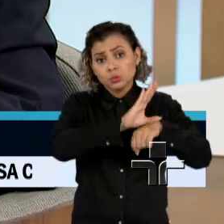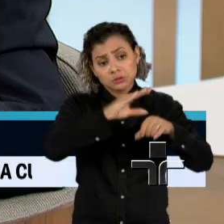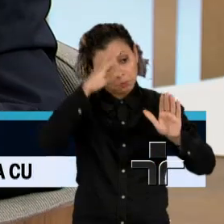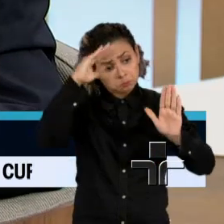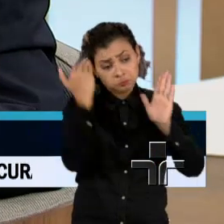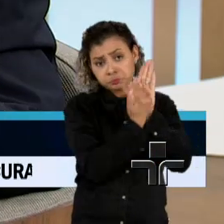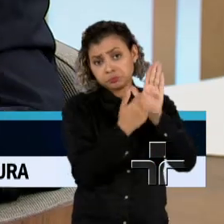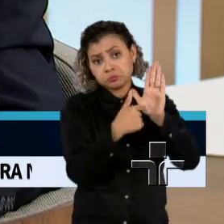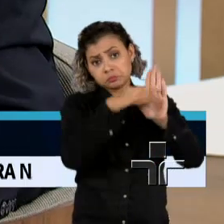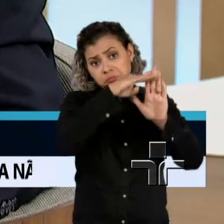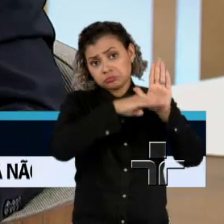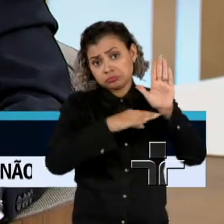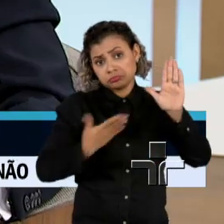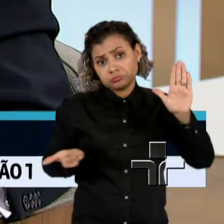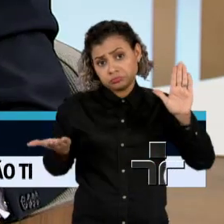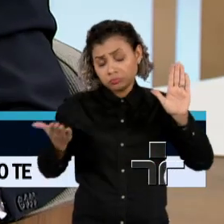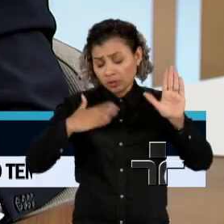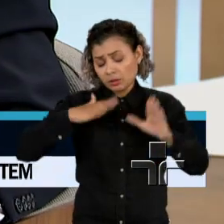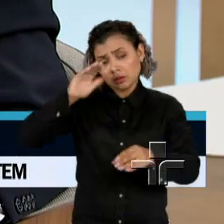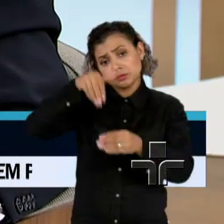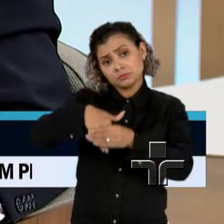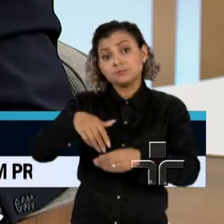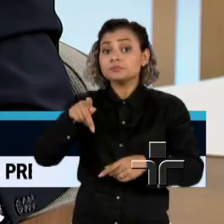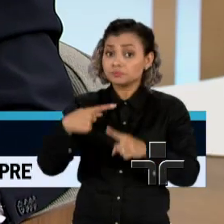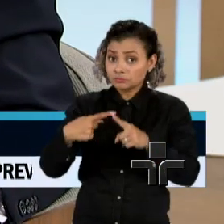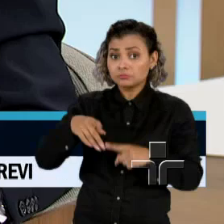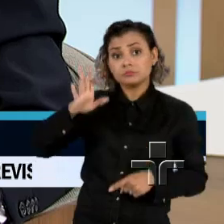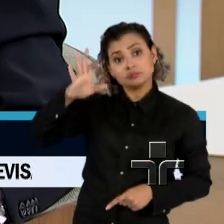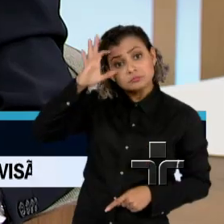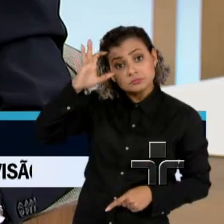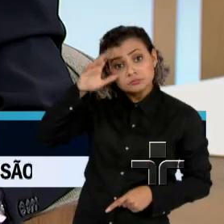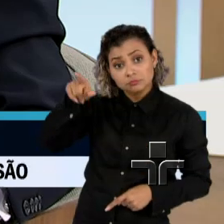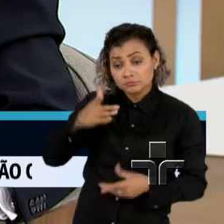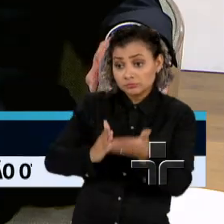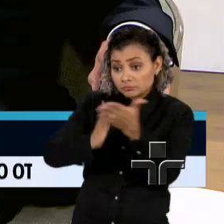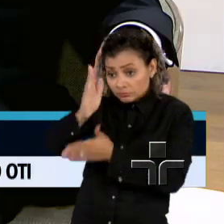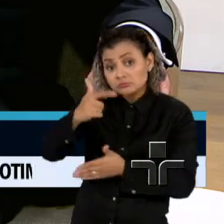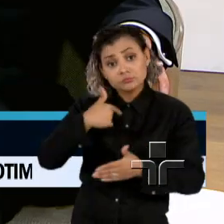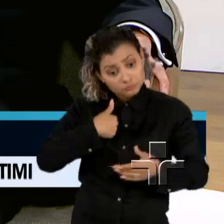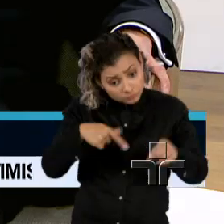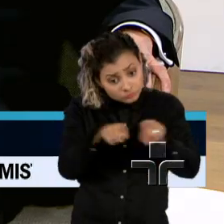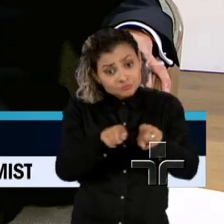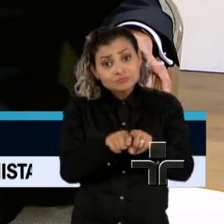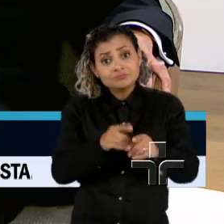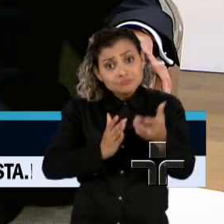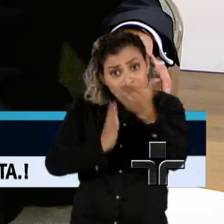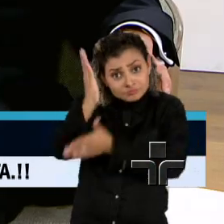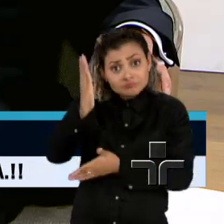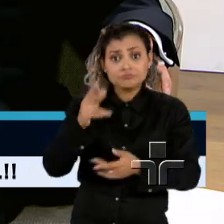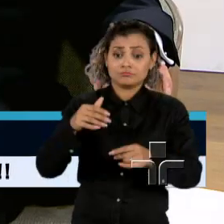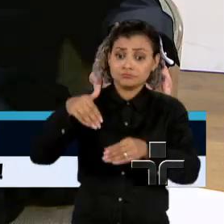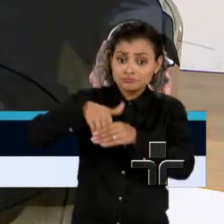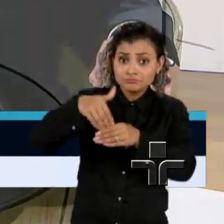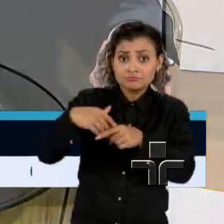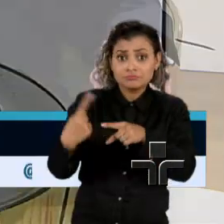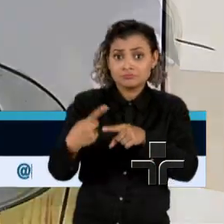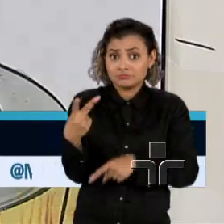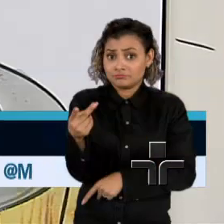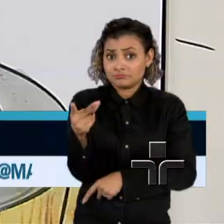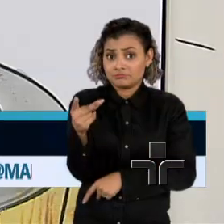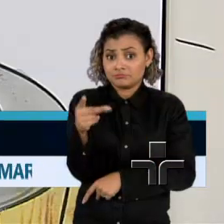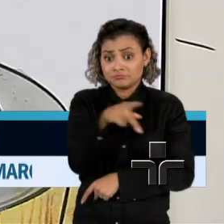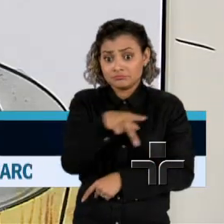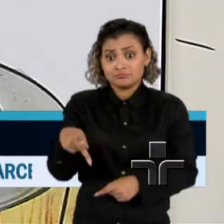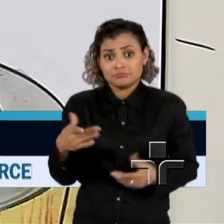como eleitoral. Porque, evidentemente, quando a senhora ex-presidente foi eleita, eu também fui eleito. E, evidentemente, sendo eu,